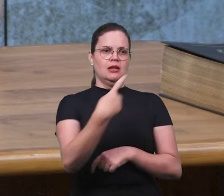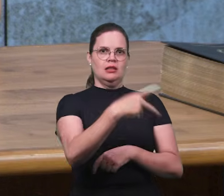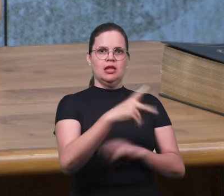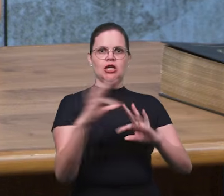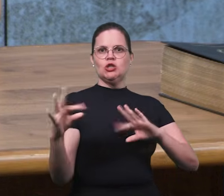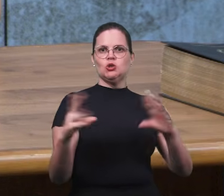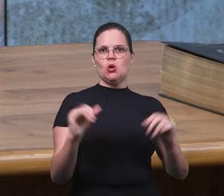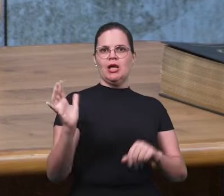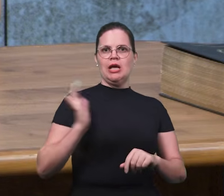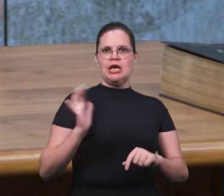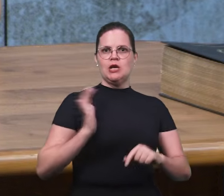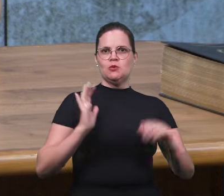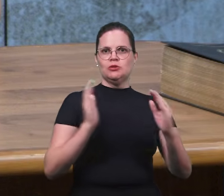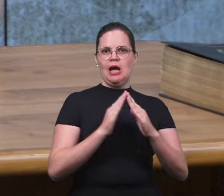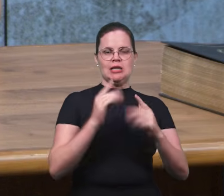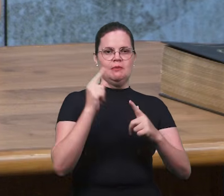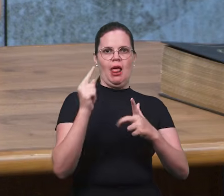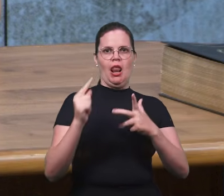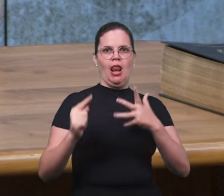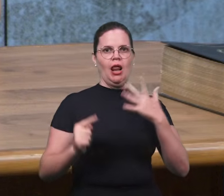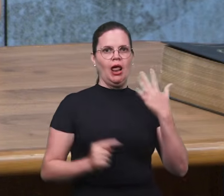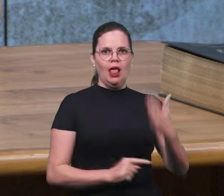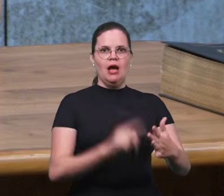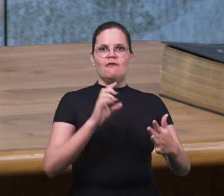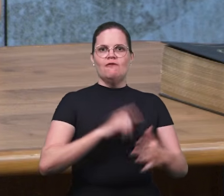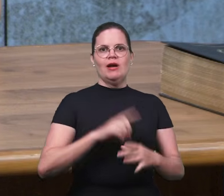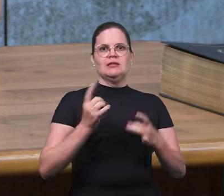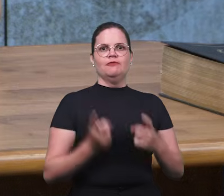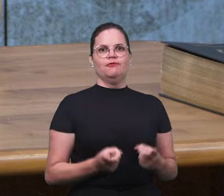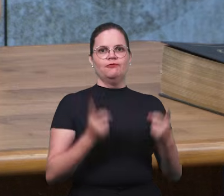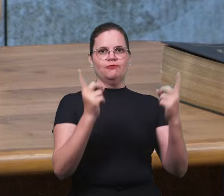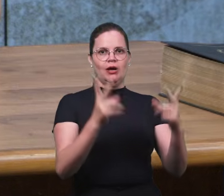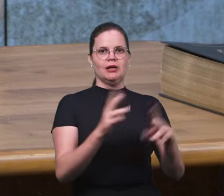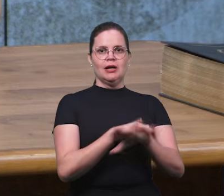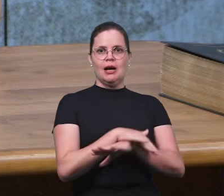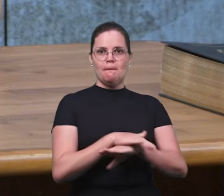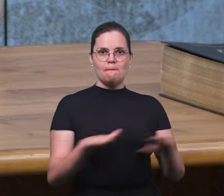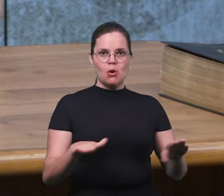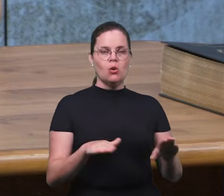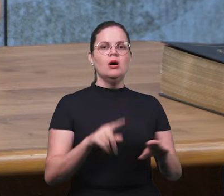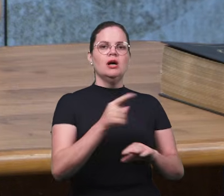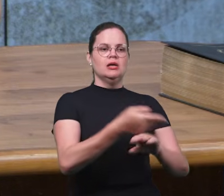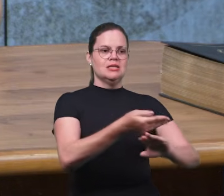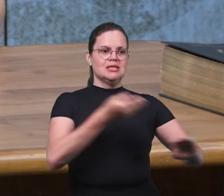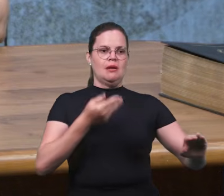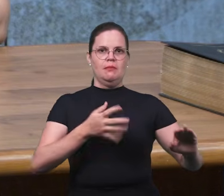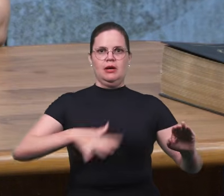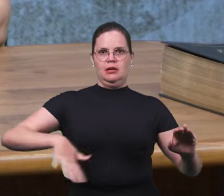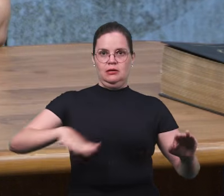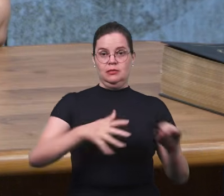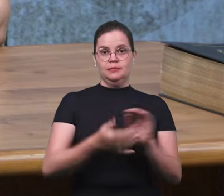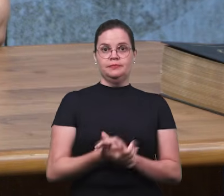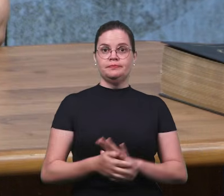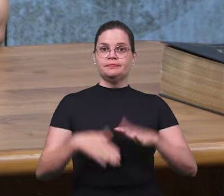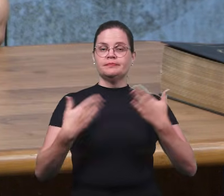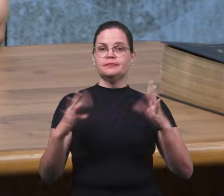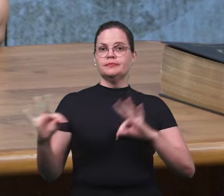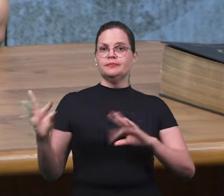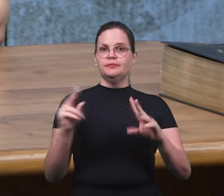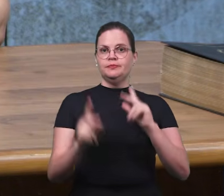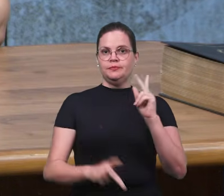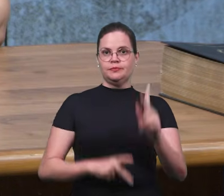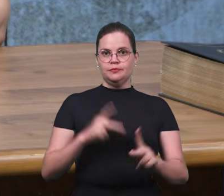e ele seria separado da congregação dos do cativeiro. Então todos os homens de Judá